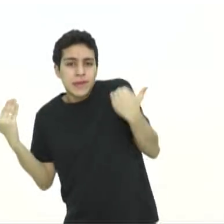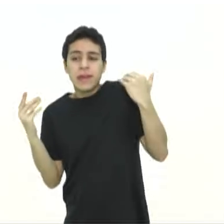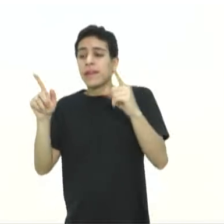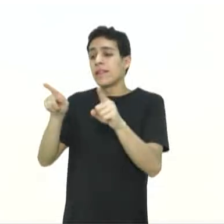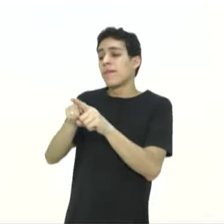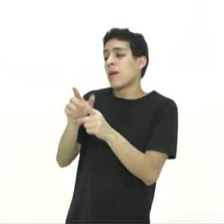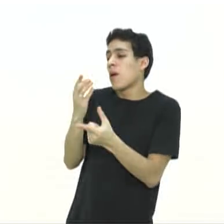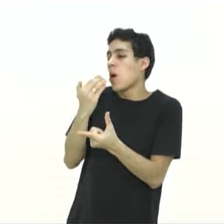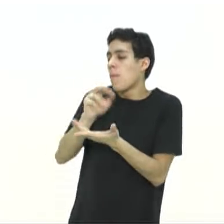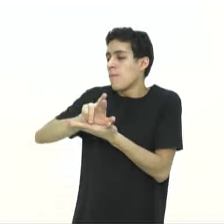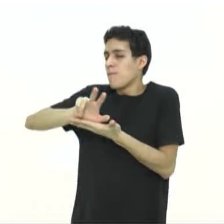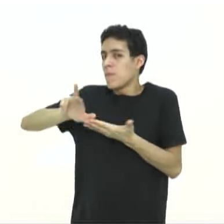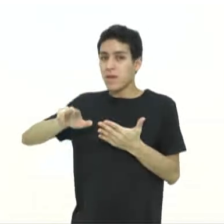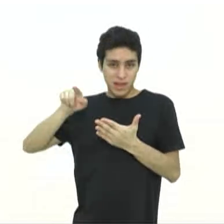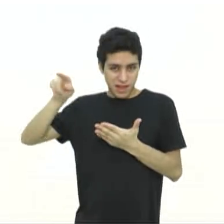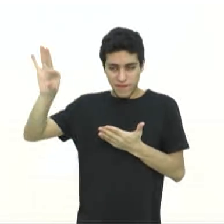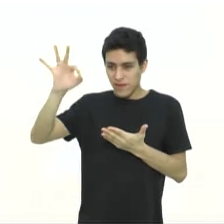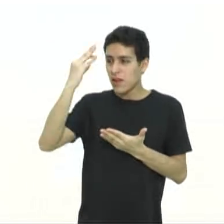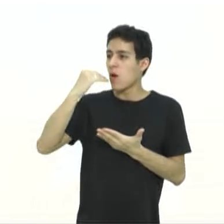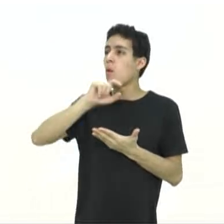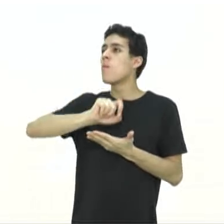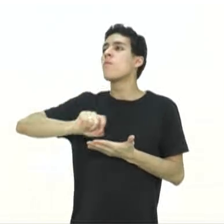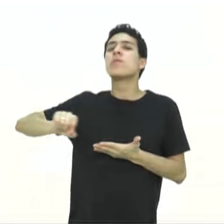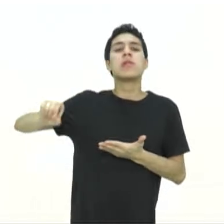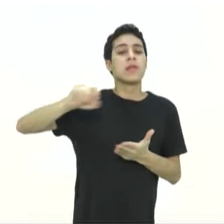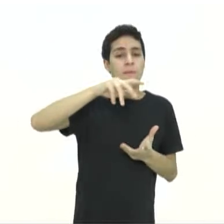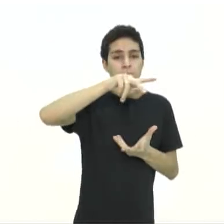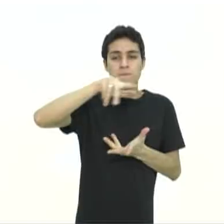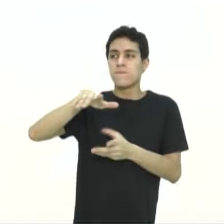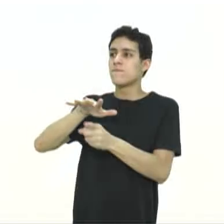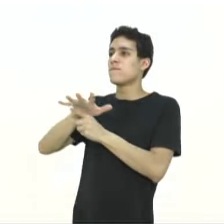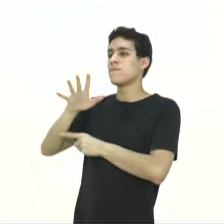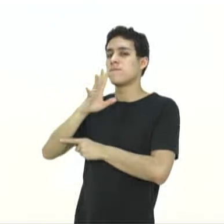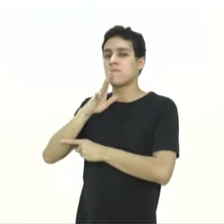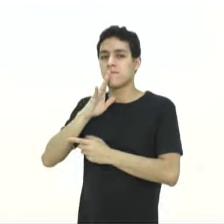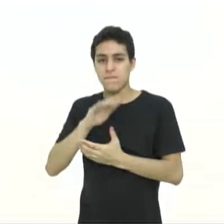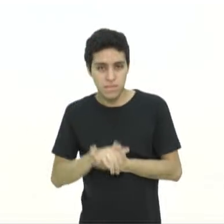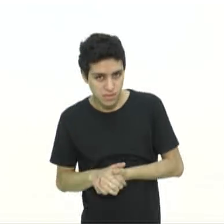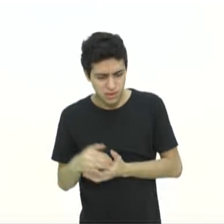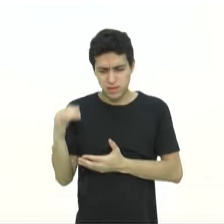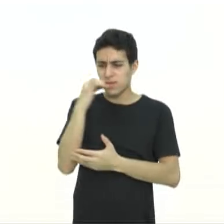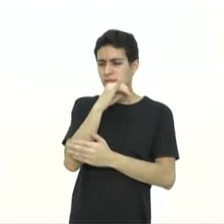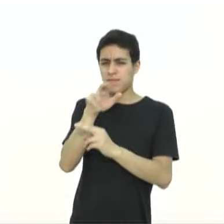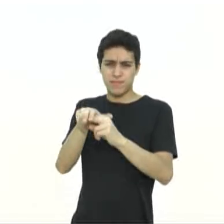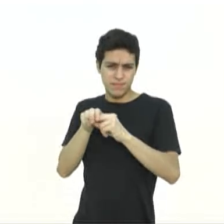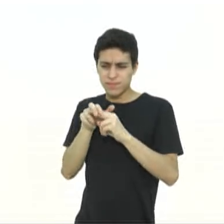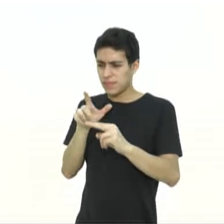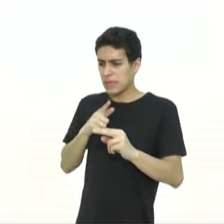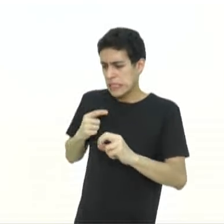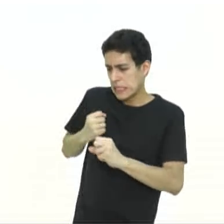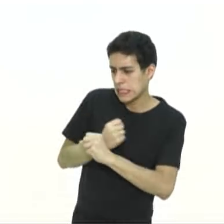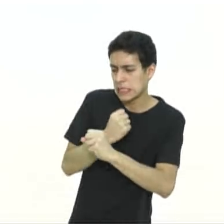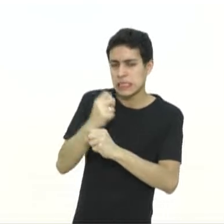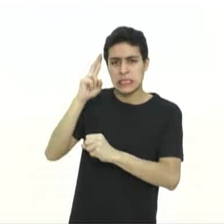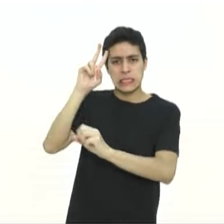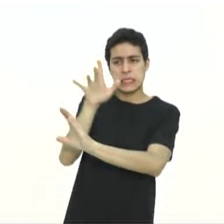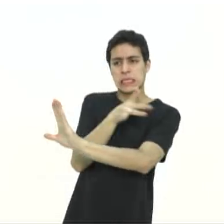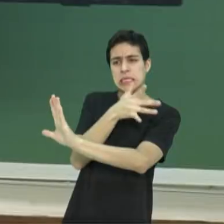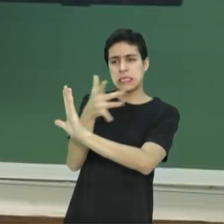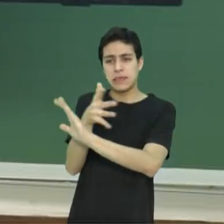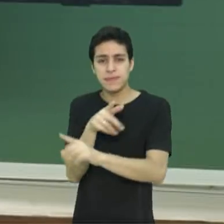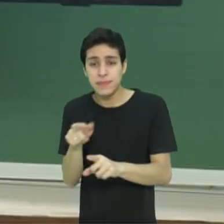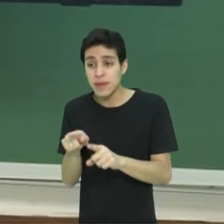comida francesa, né, é conhecida mundialmente. A Itália também por construções históricas, né, a gastronomia e o